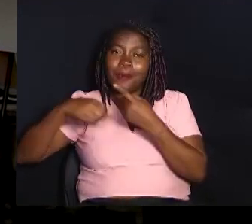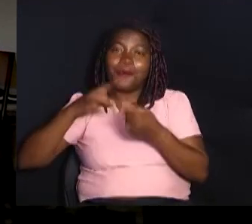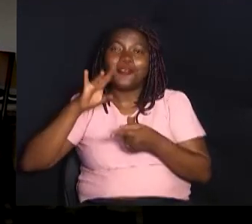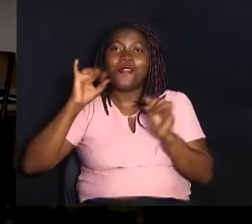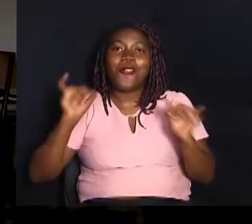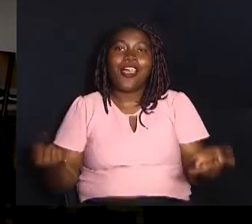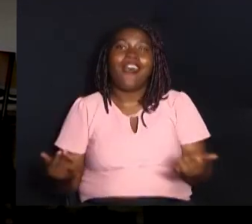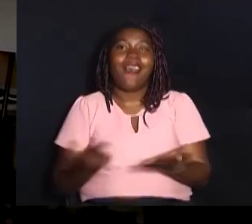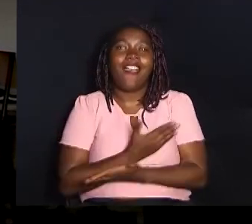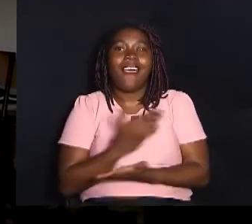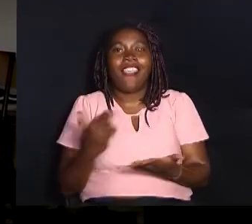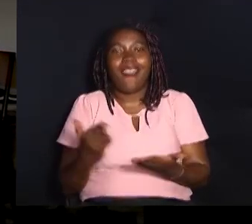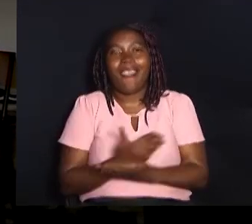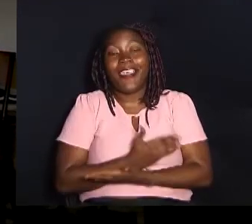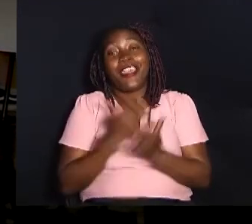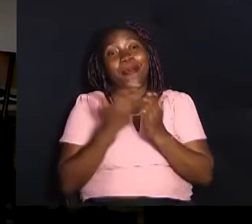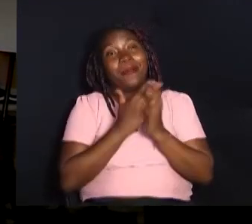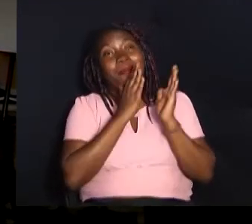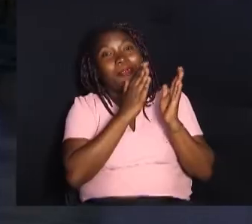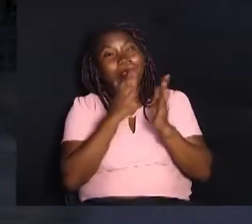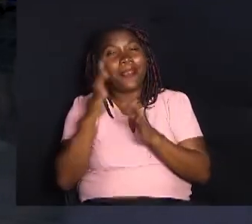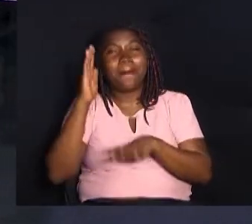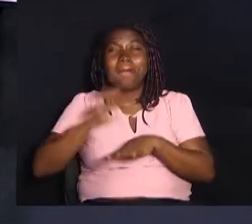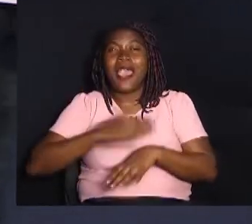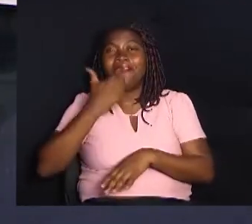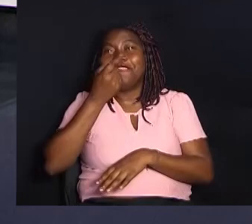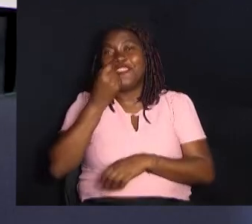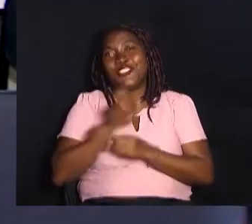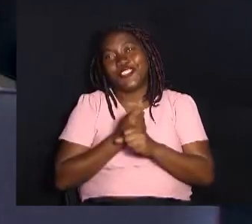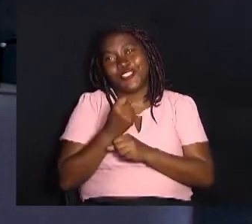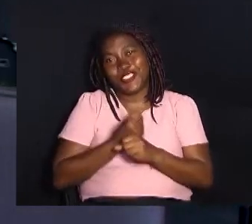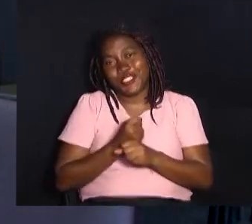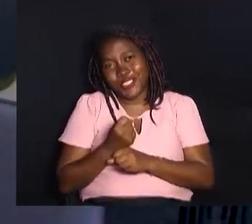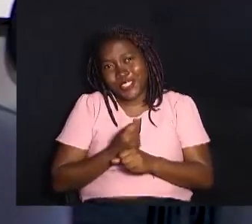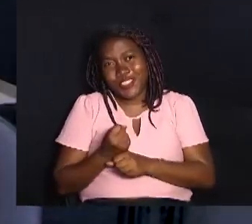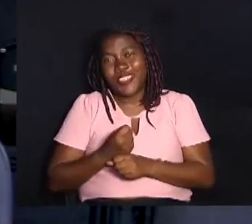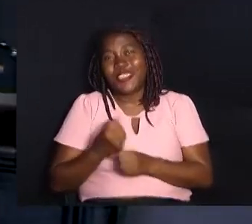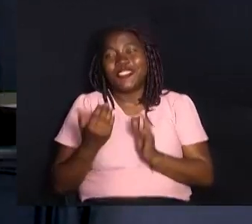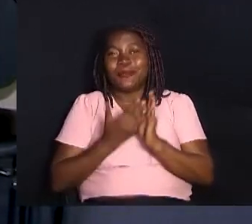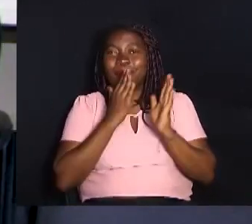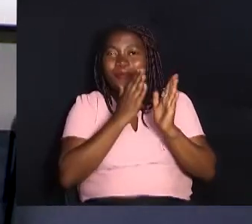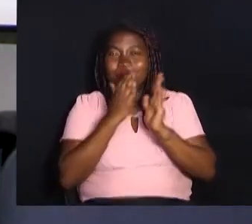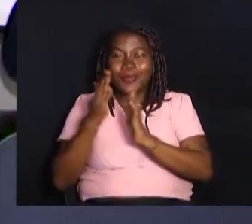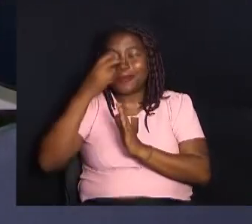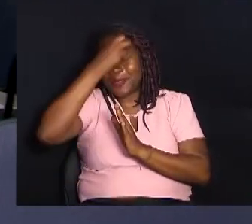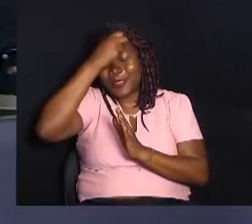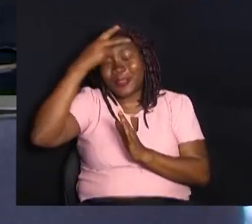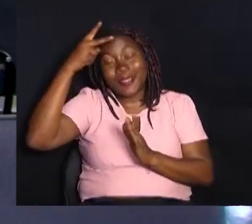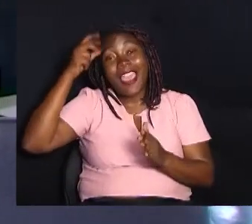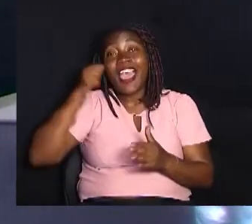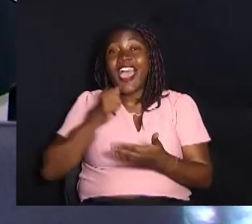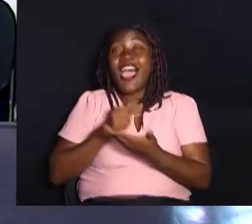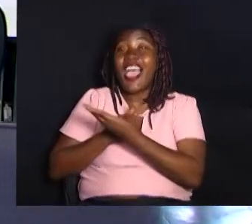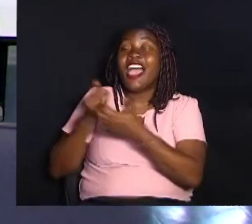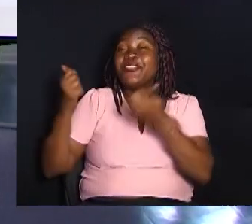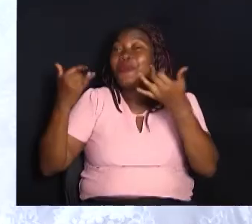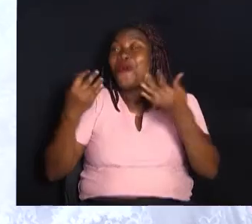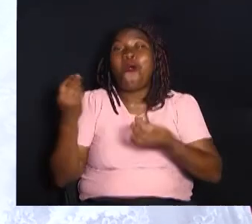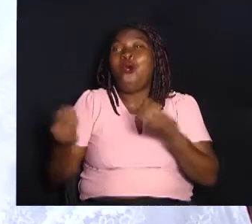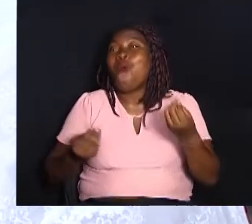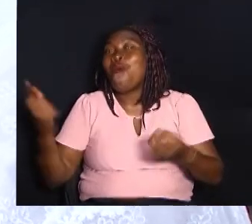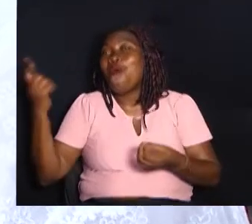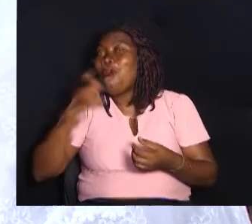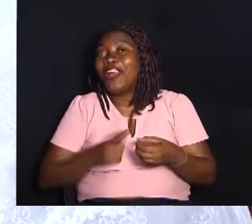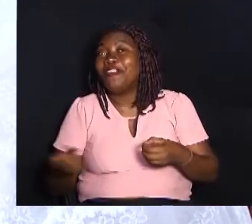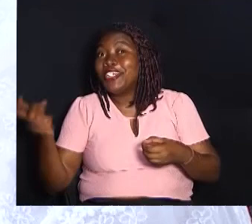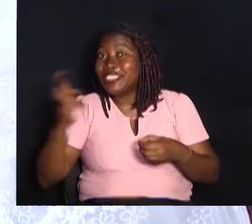dias. Depois é só aproveitar a leitura. Bibliotecária há mais de 20 anos, da Biblioteca Municipal, Suzy